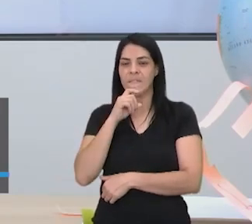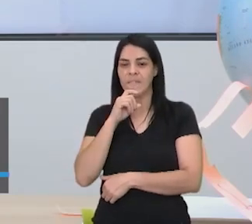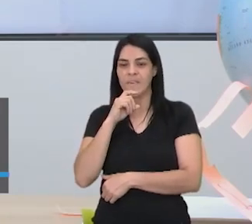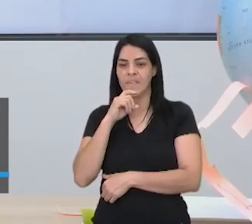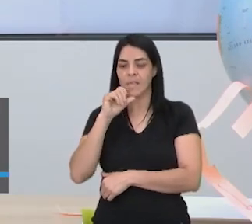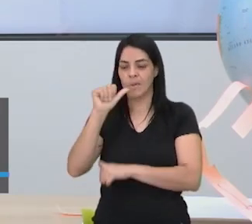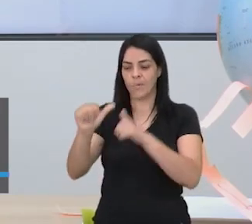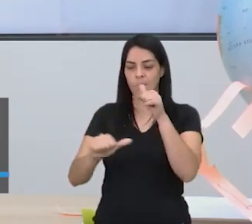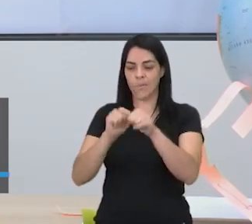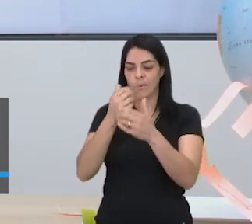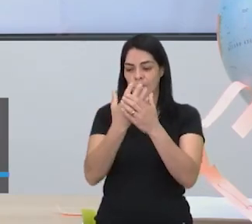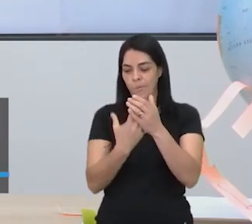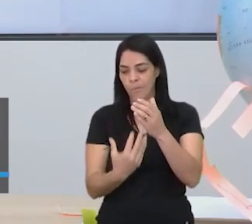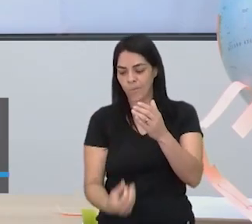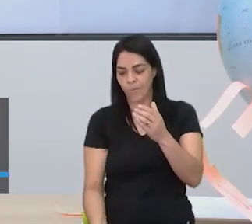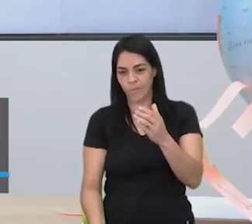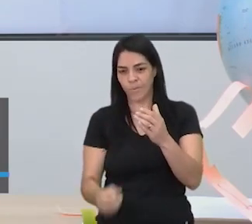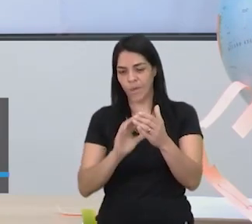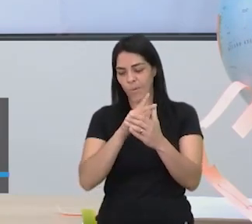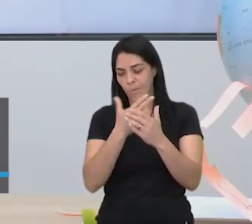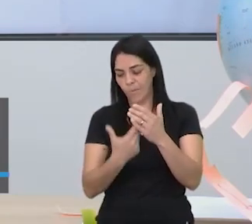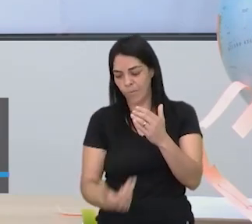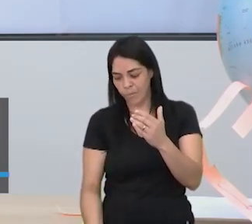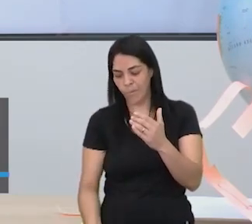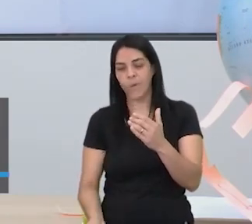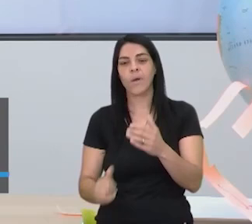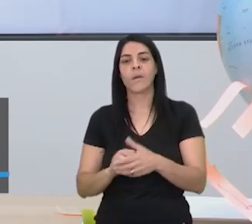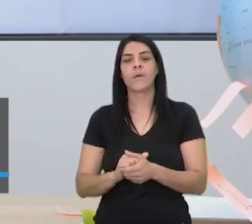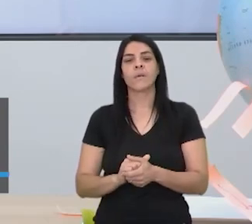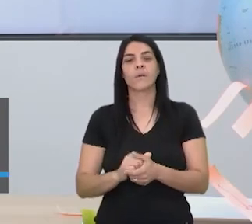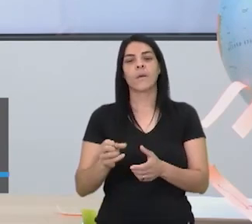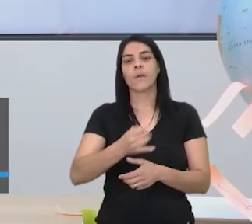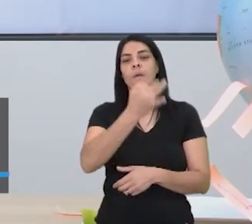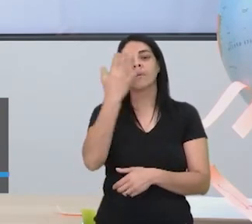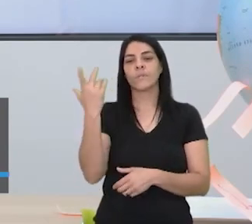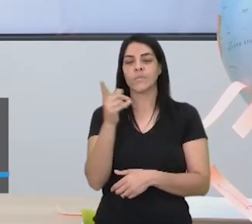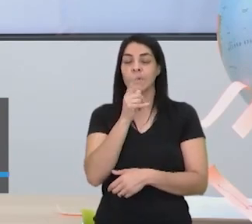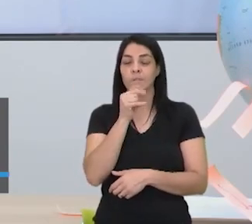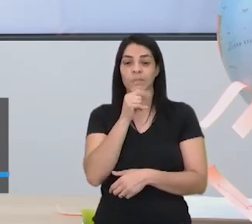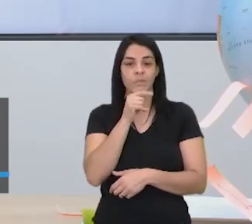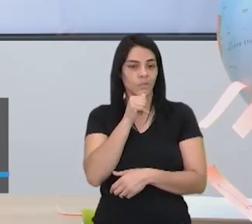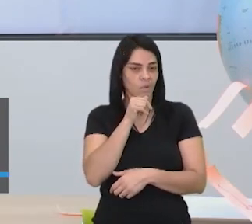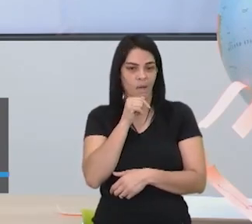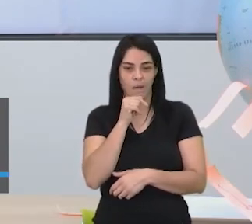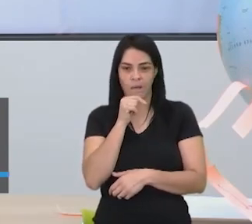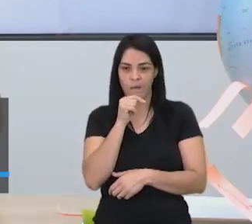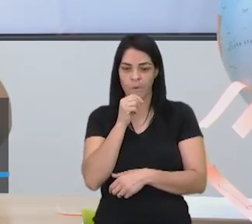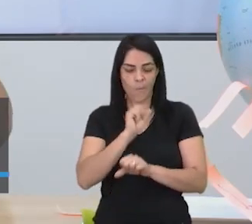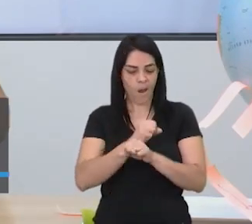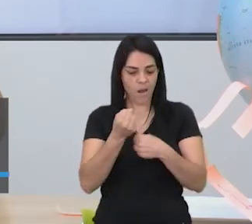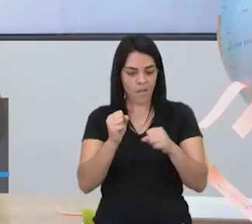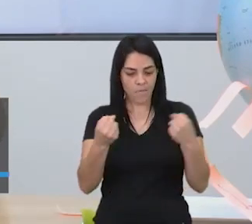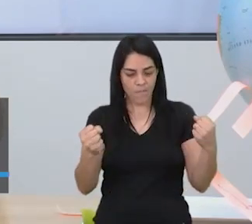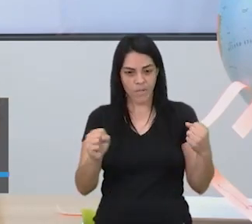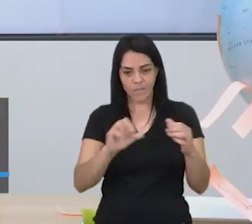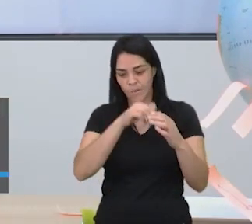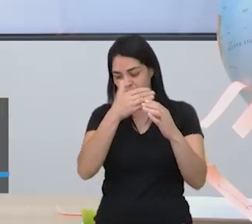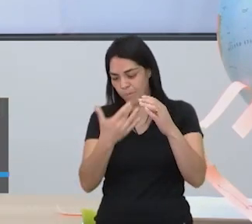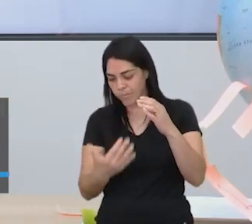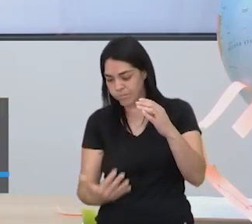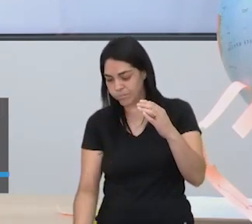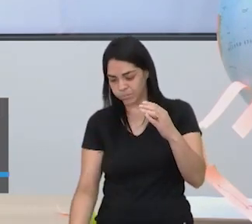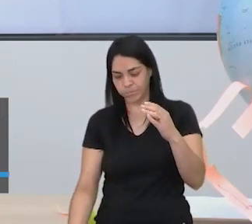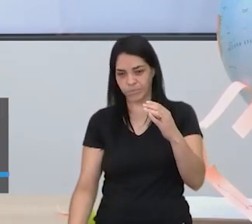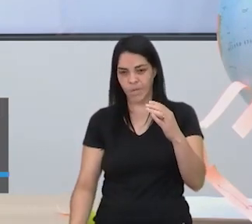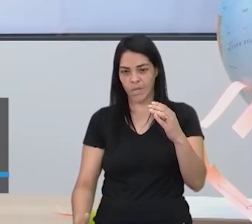ela afunda. E é uma quantidade de água muito grande que afunda, fazendo com que ela empurre e flua uma